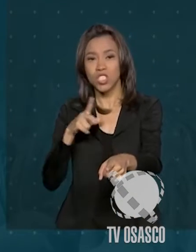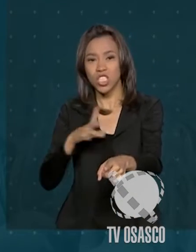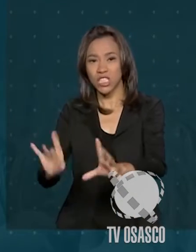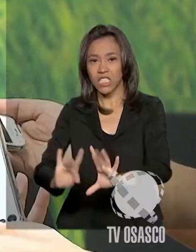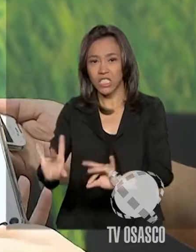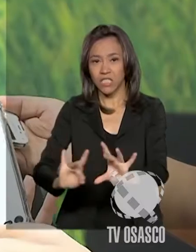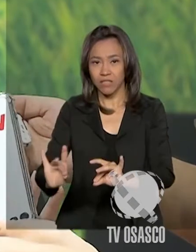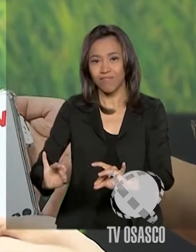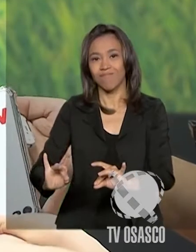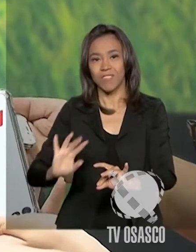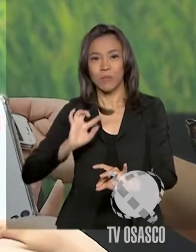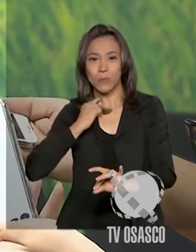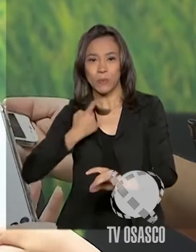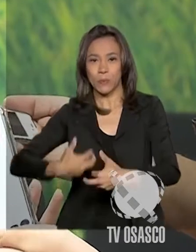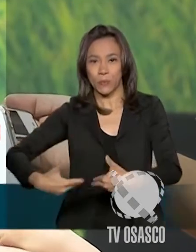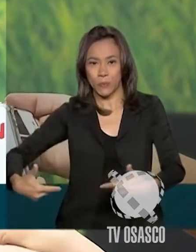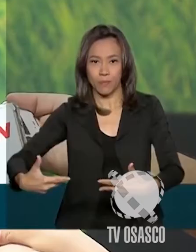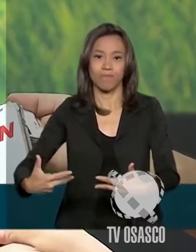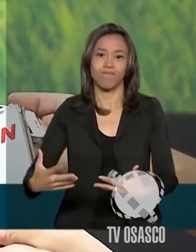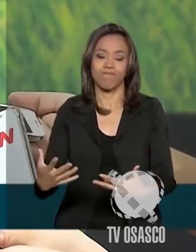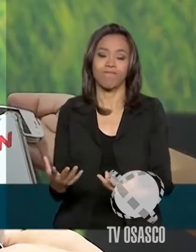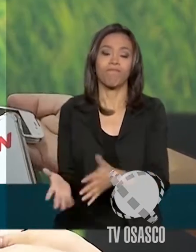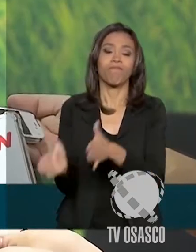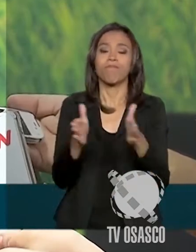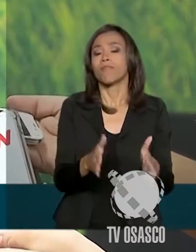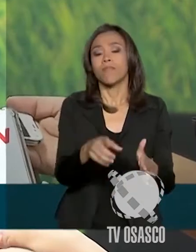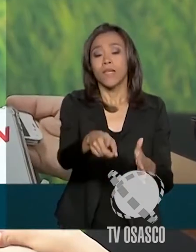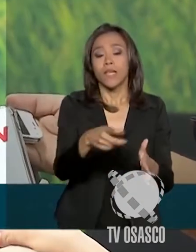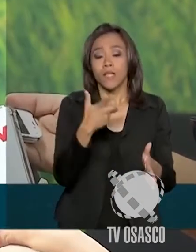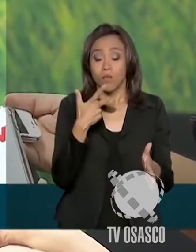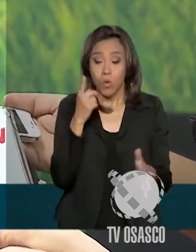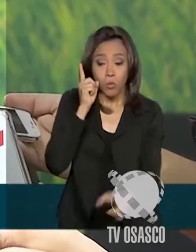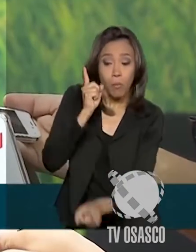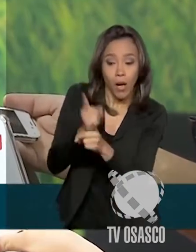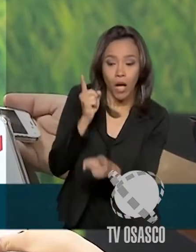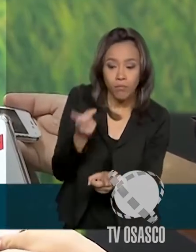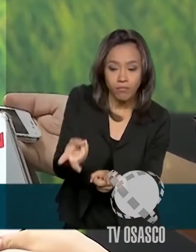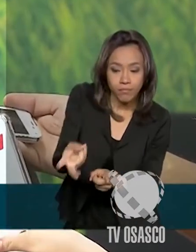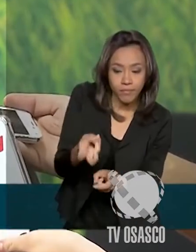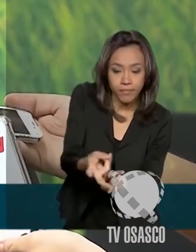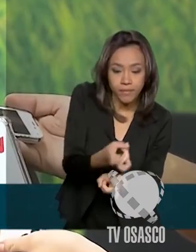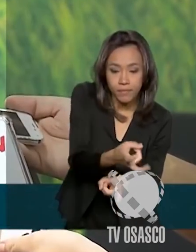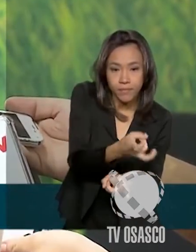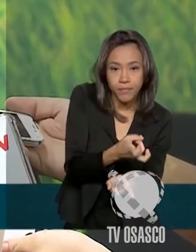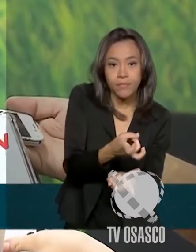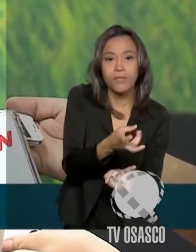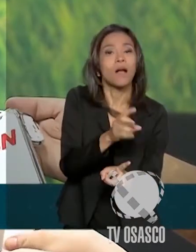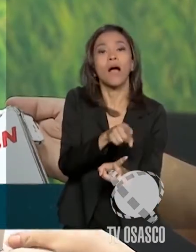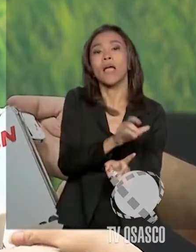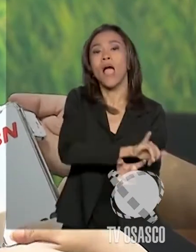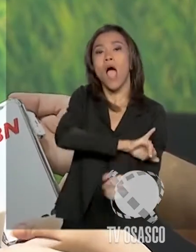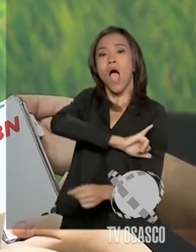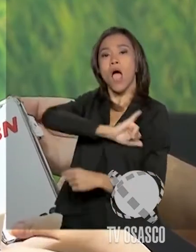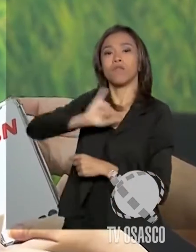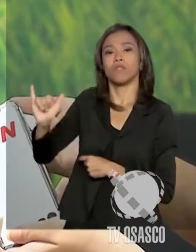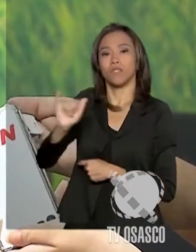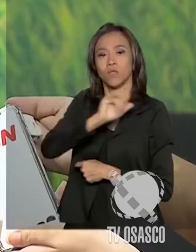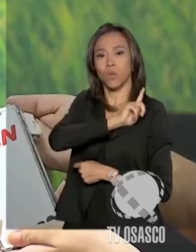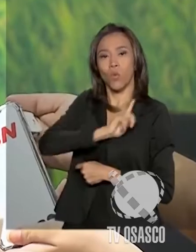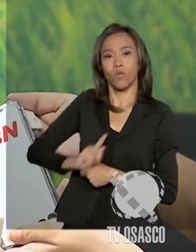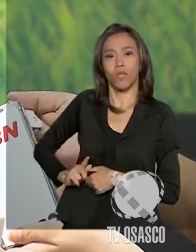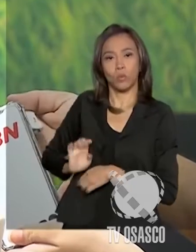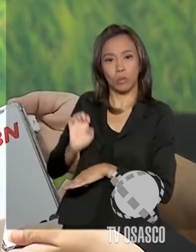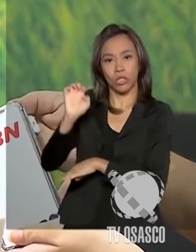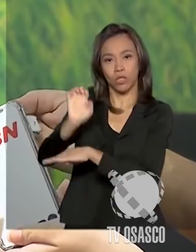contaminantes. A violação, quando constatada, é passada para o governo estadual, que é responsável pelo uso do agrotóxico. E constatada a